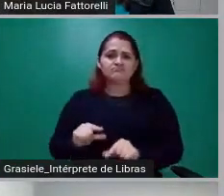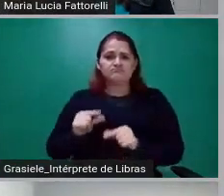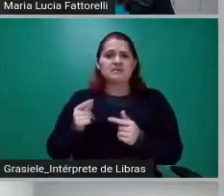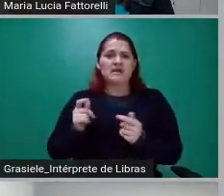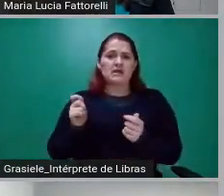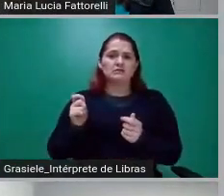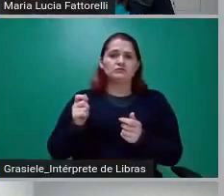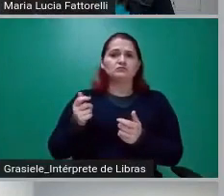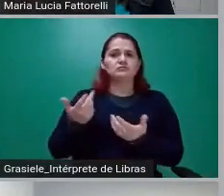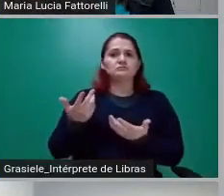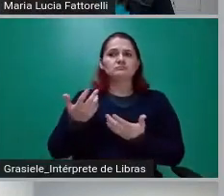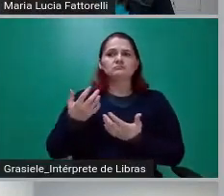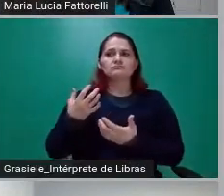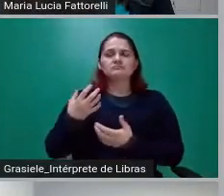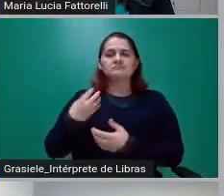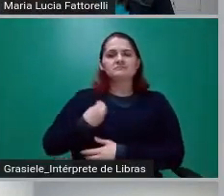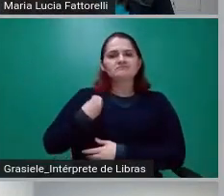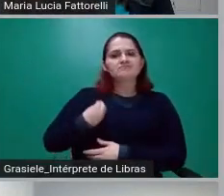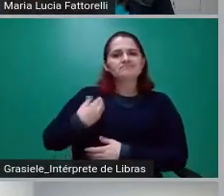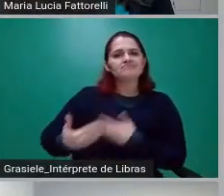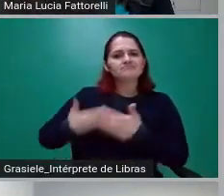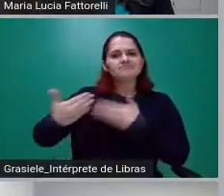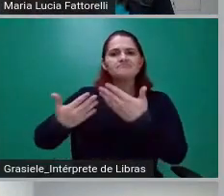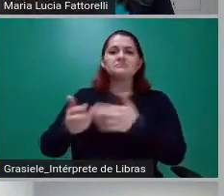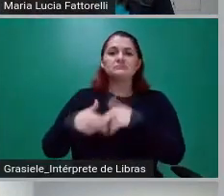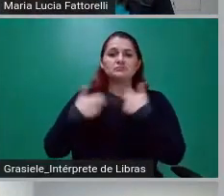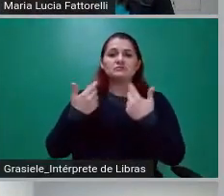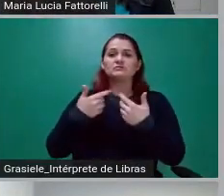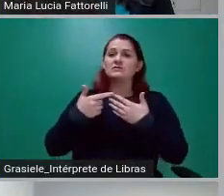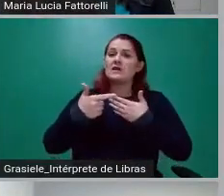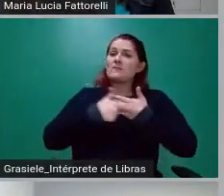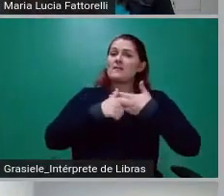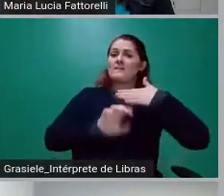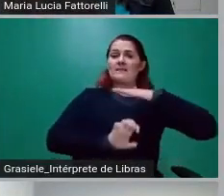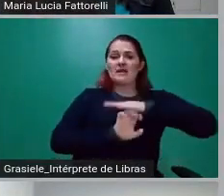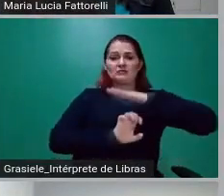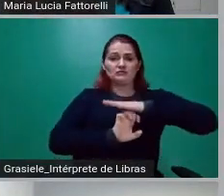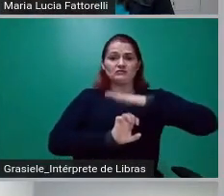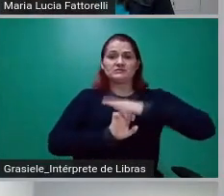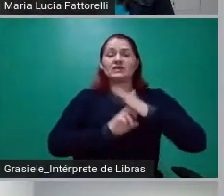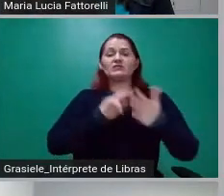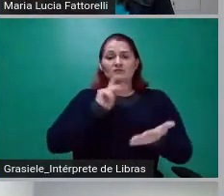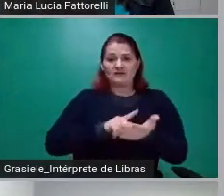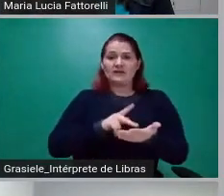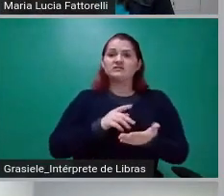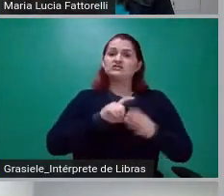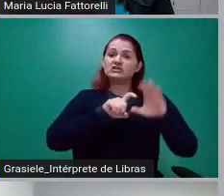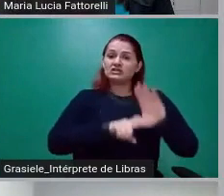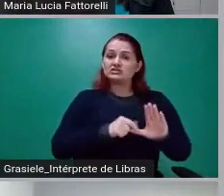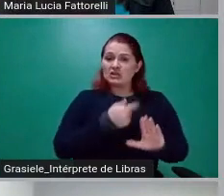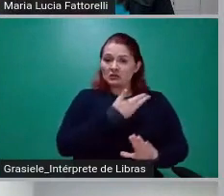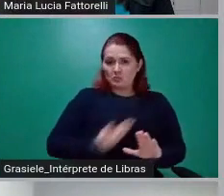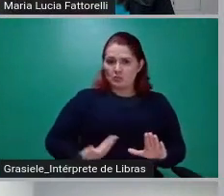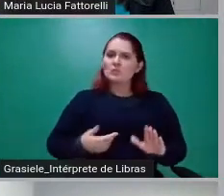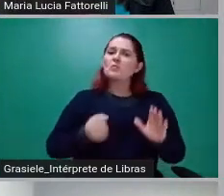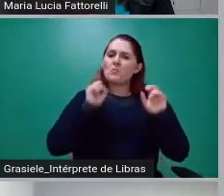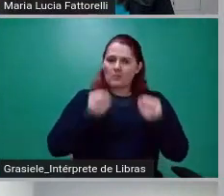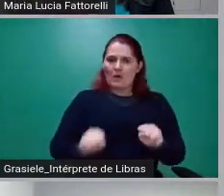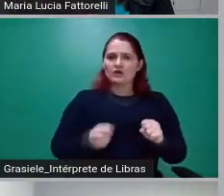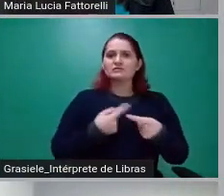papel, dentro da matriz de um Estado social, democrático, direito, do endividamento público.